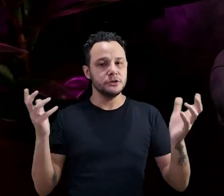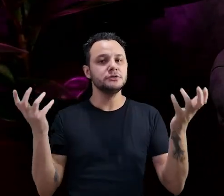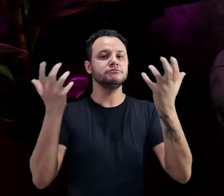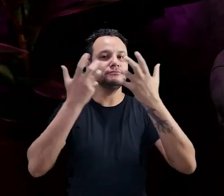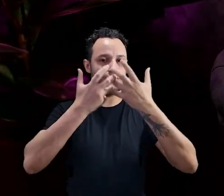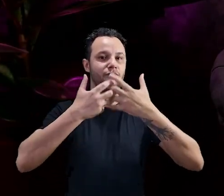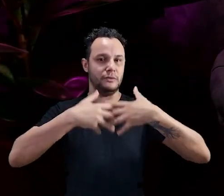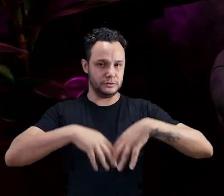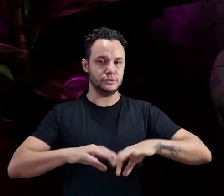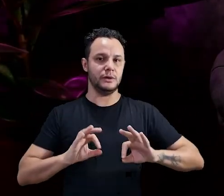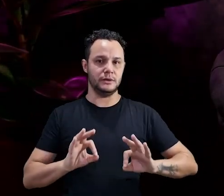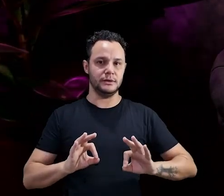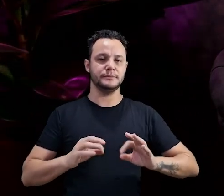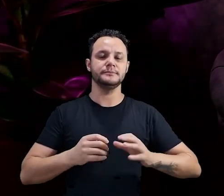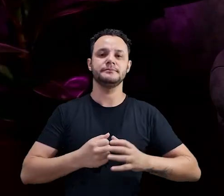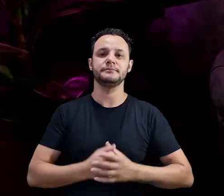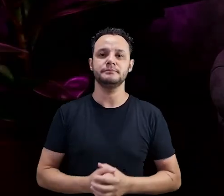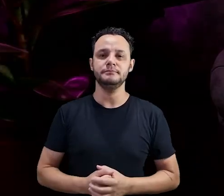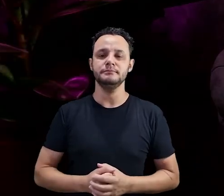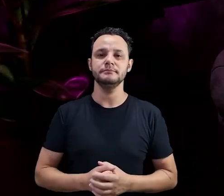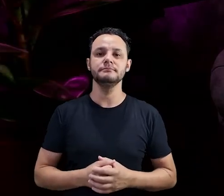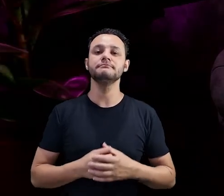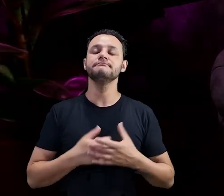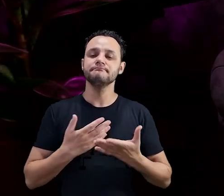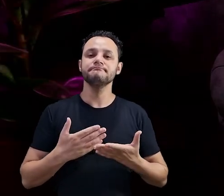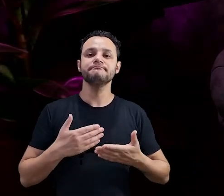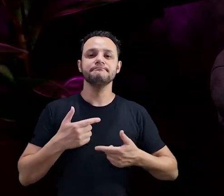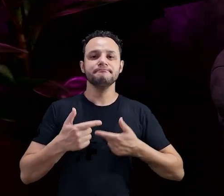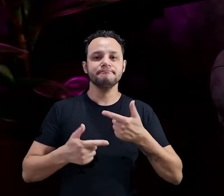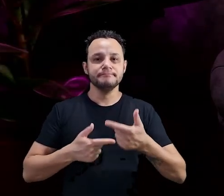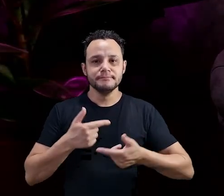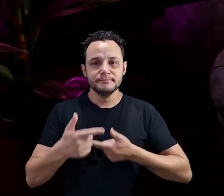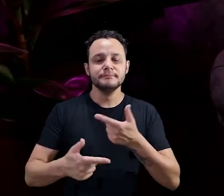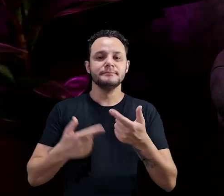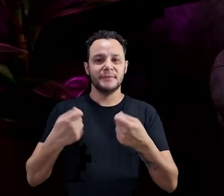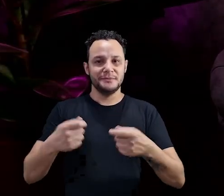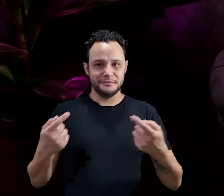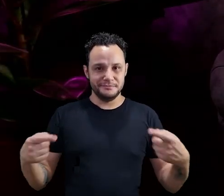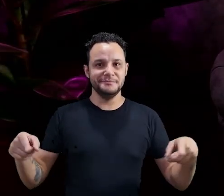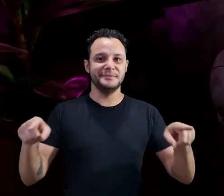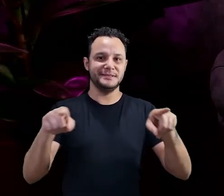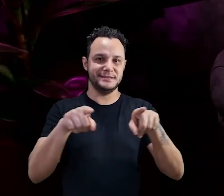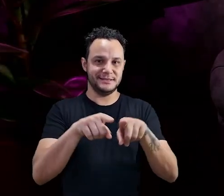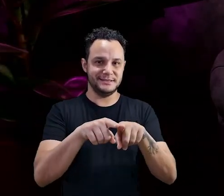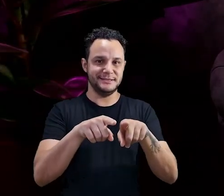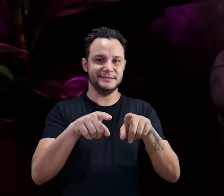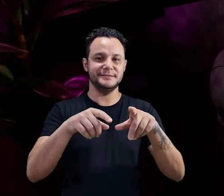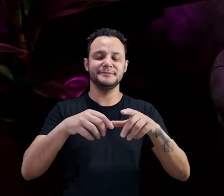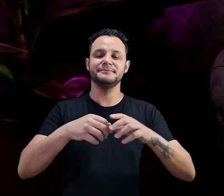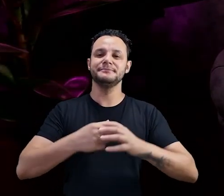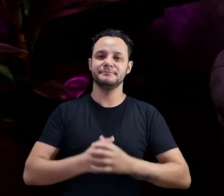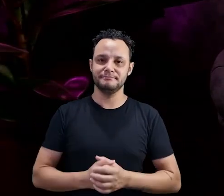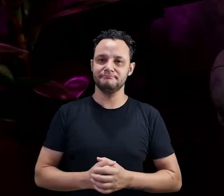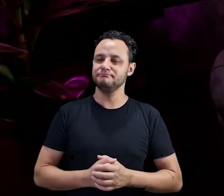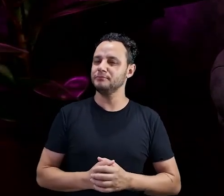não significa que não possa acontecer. Então, o trabalho depende muito dessa parceria.